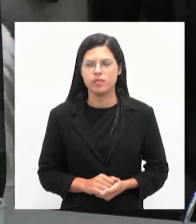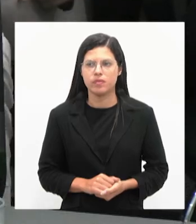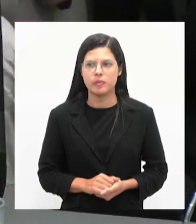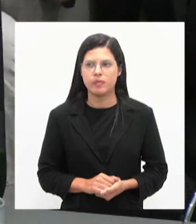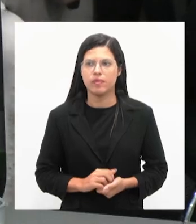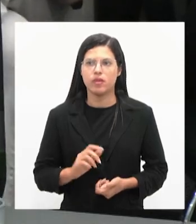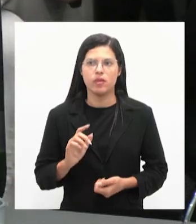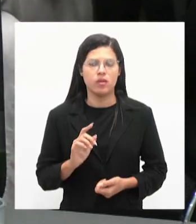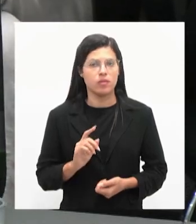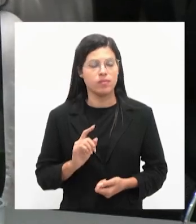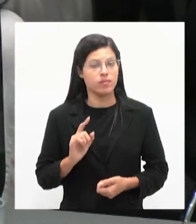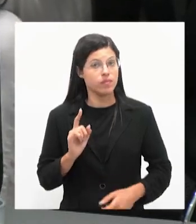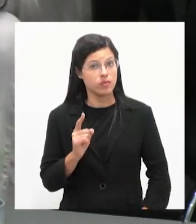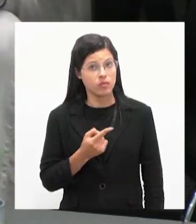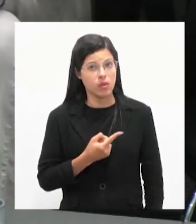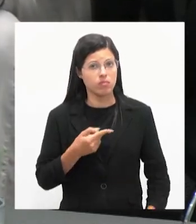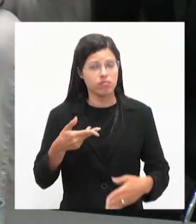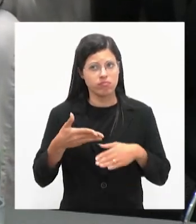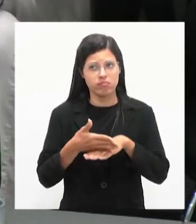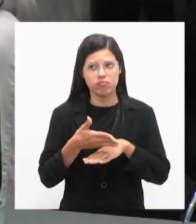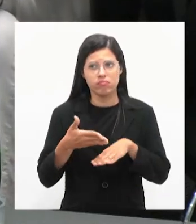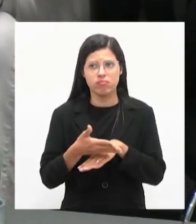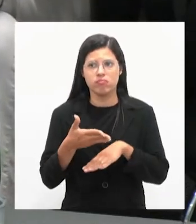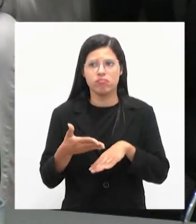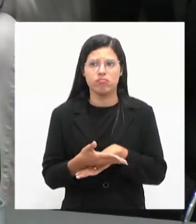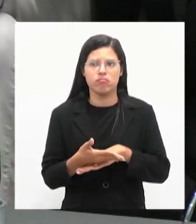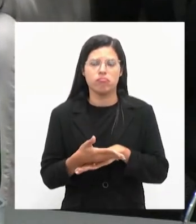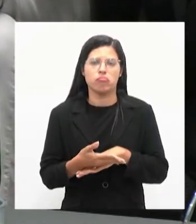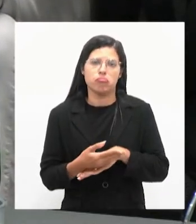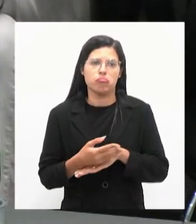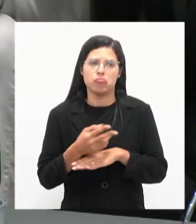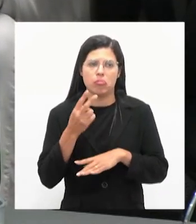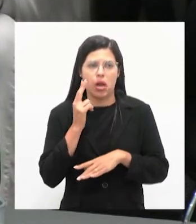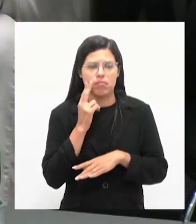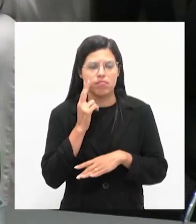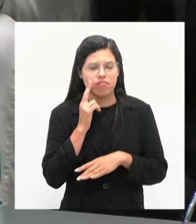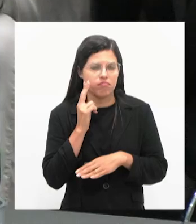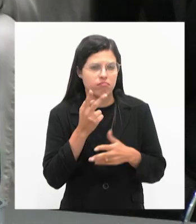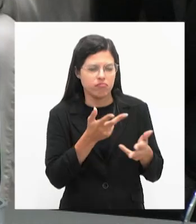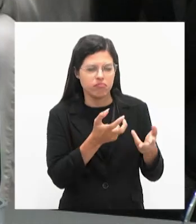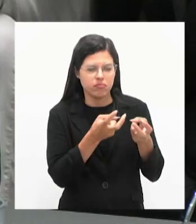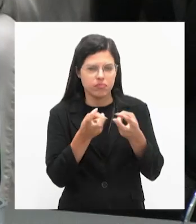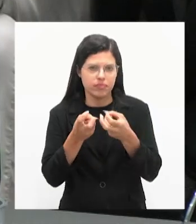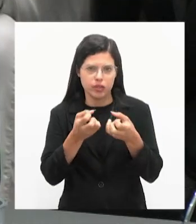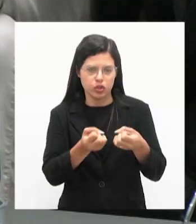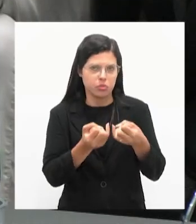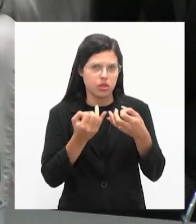E nós viemos aqui para ouvir, para ajudar. O